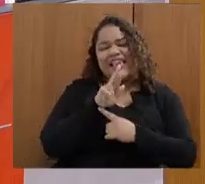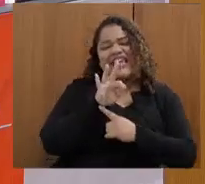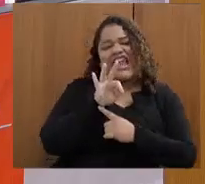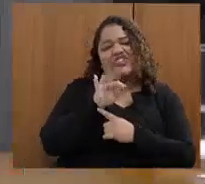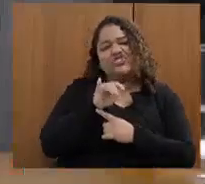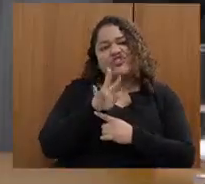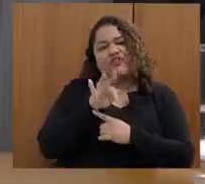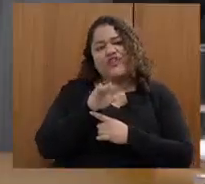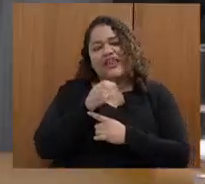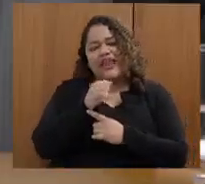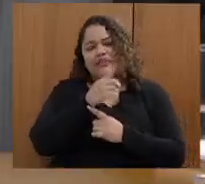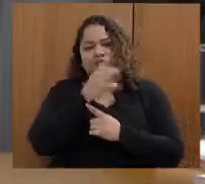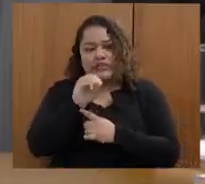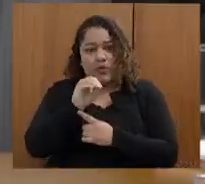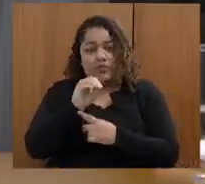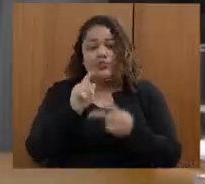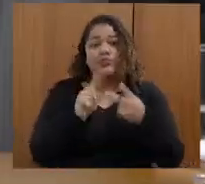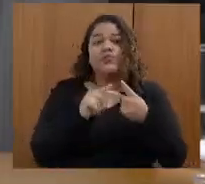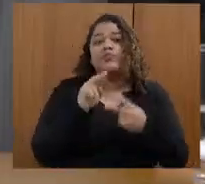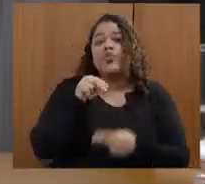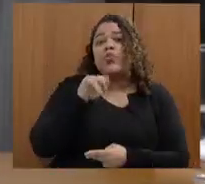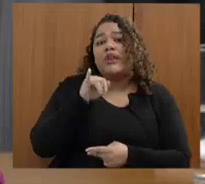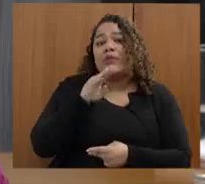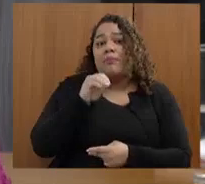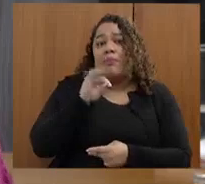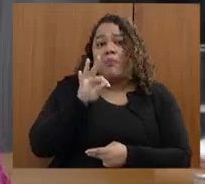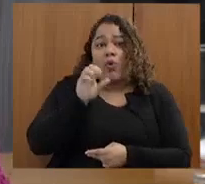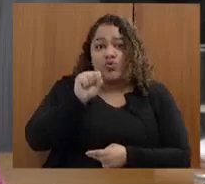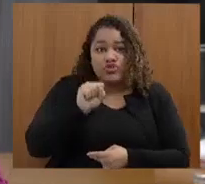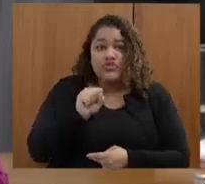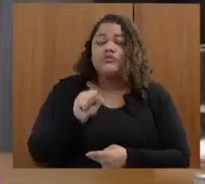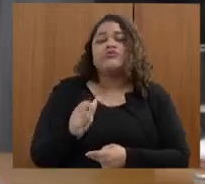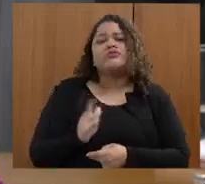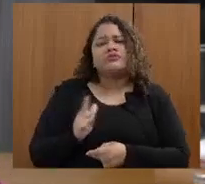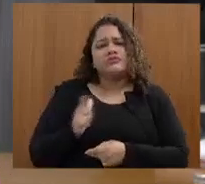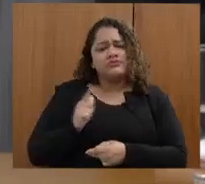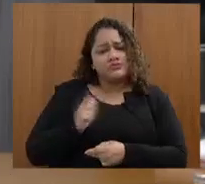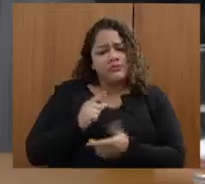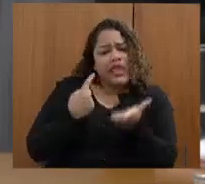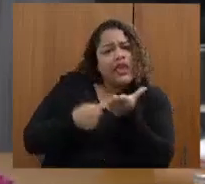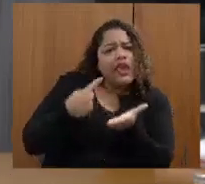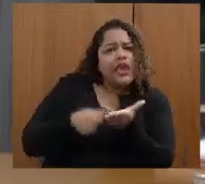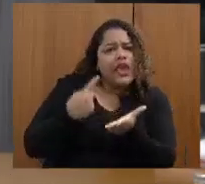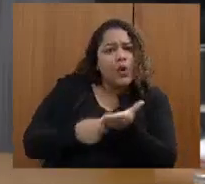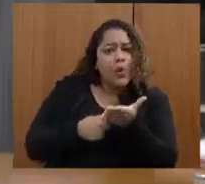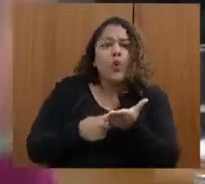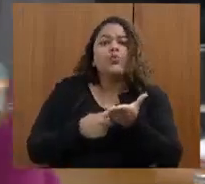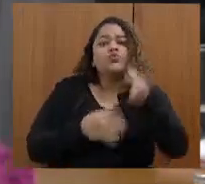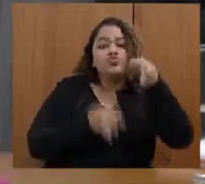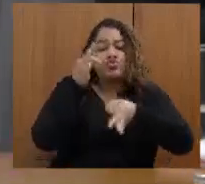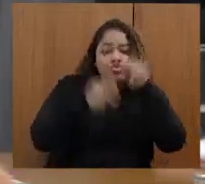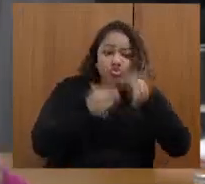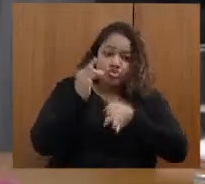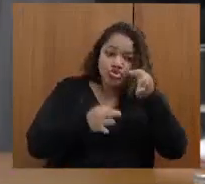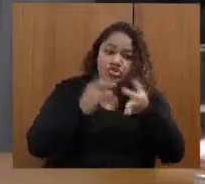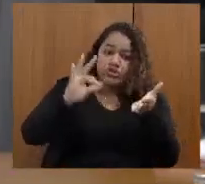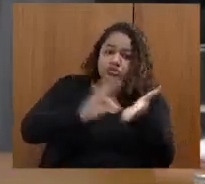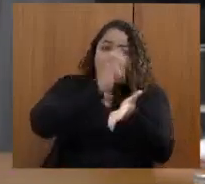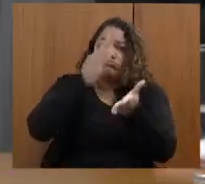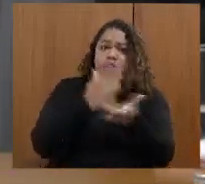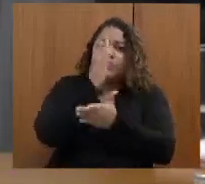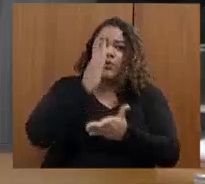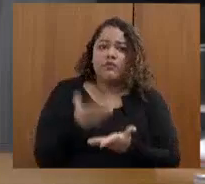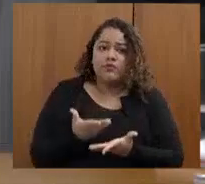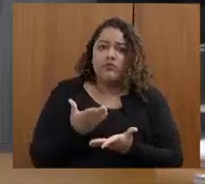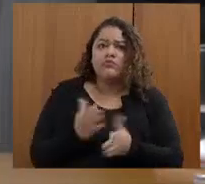unimontes tem tem decisão tem acordo homologado judicialmente então não são meras ajuda de curso que a gente diminui tanto